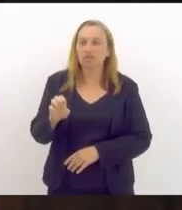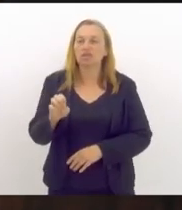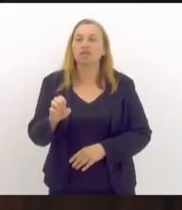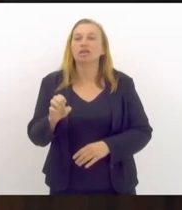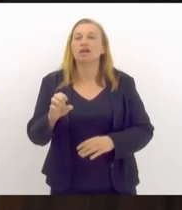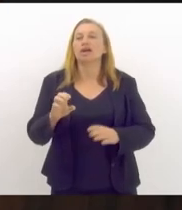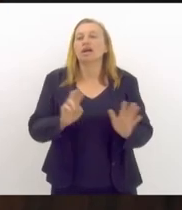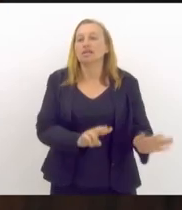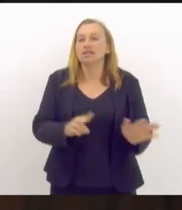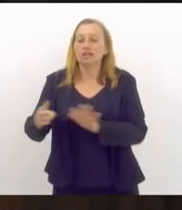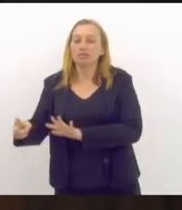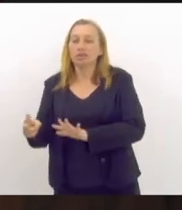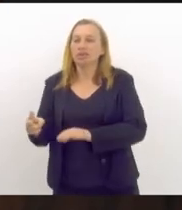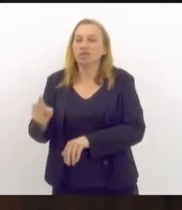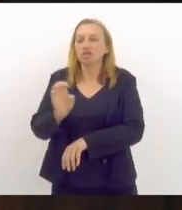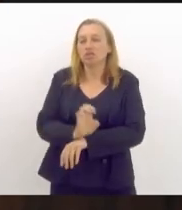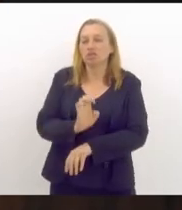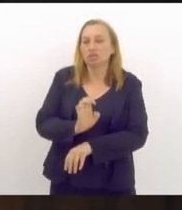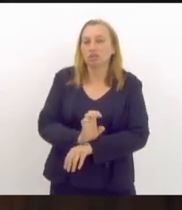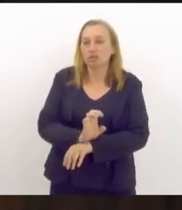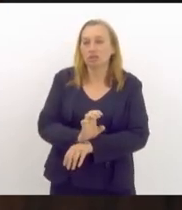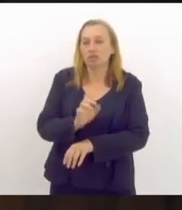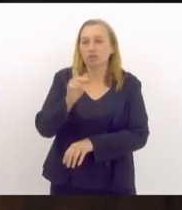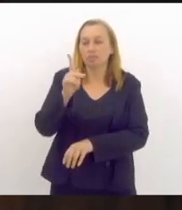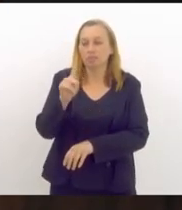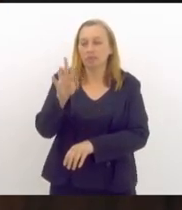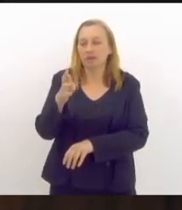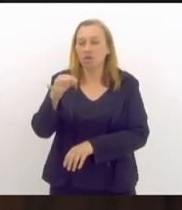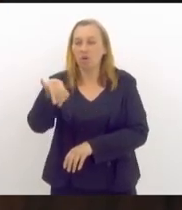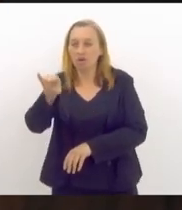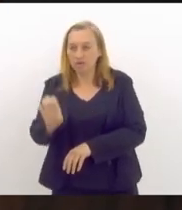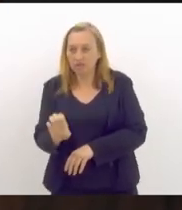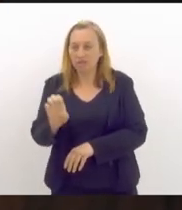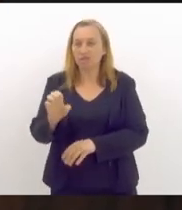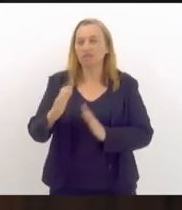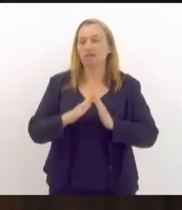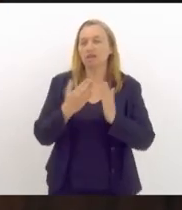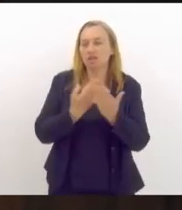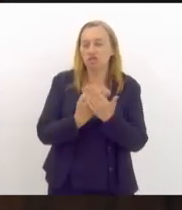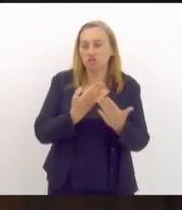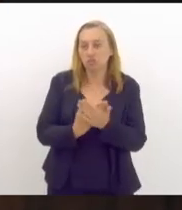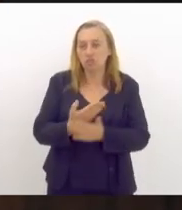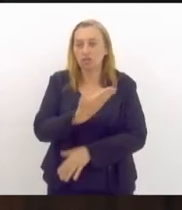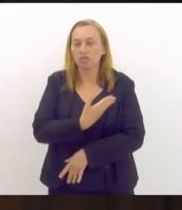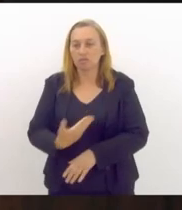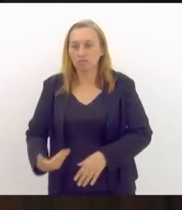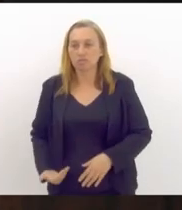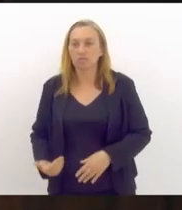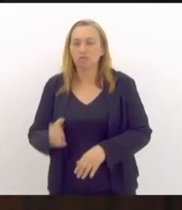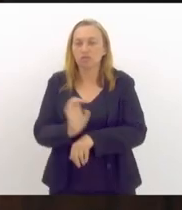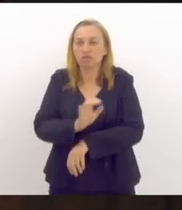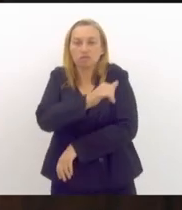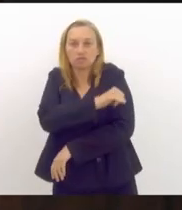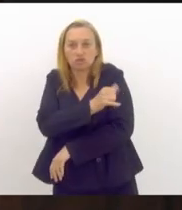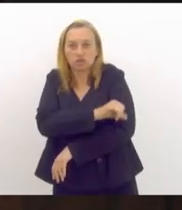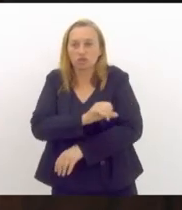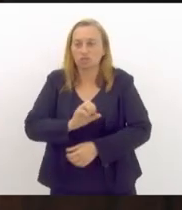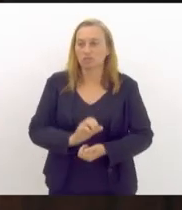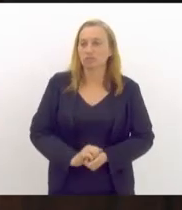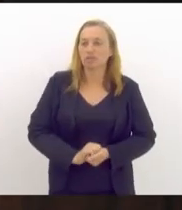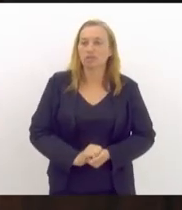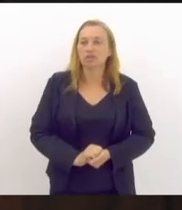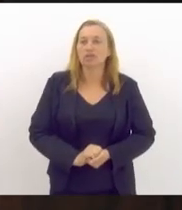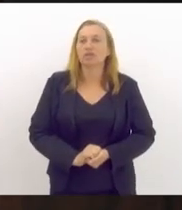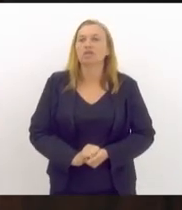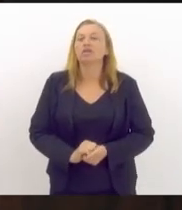detecção precoce de tratamento da escoliose nas escolas da rede pública de ensino do Estado do Rio de Janeiro para seres as